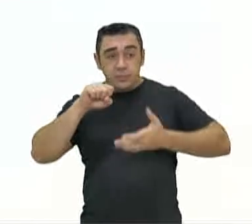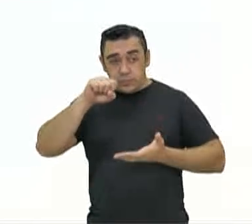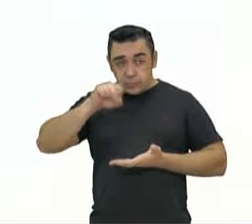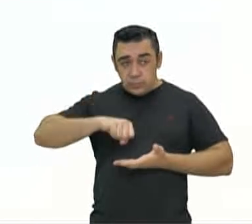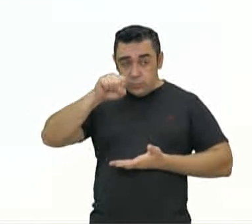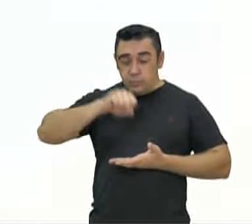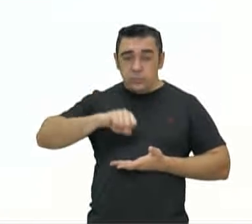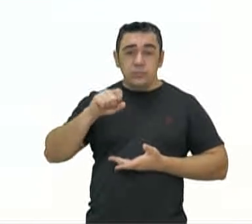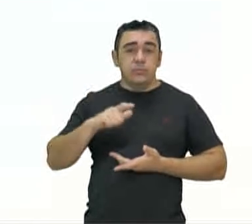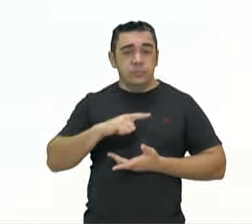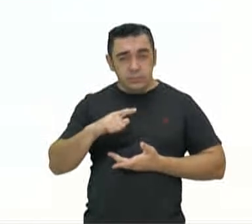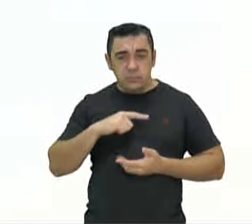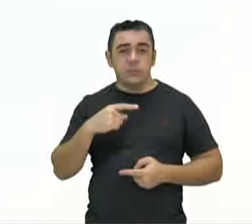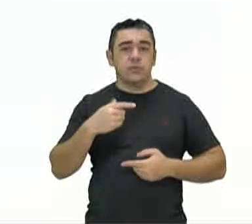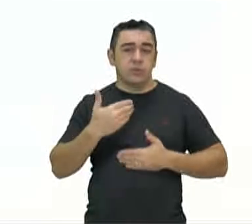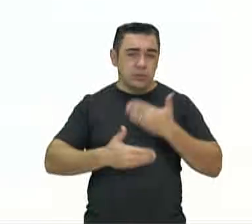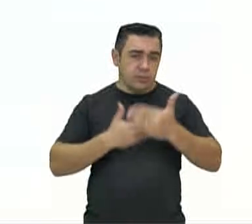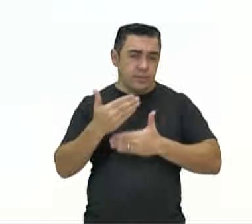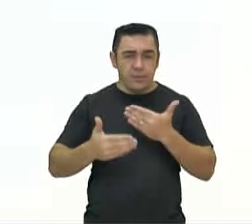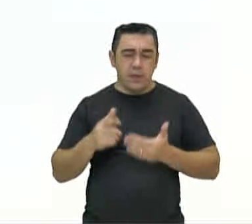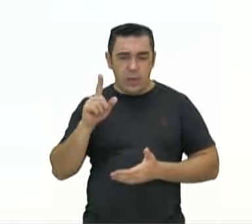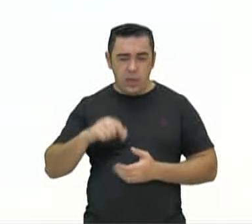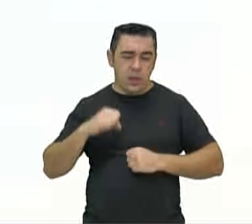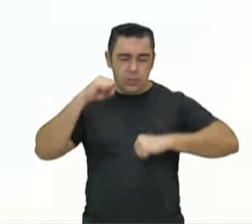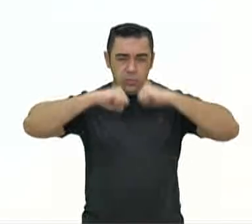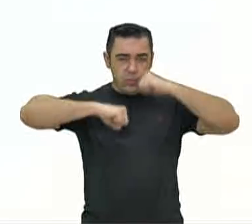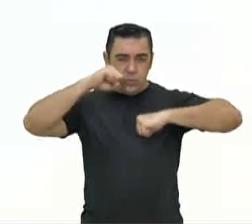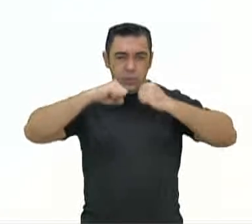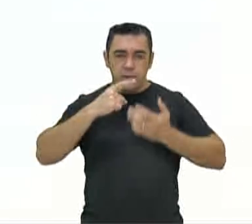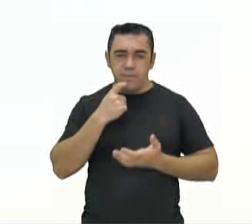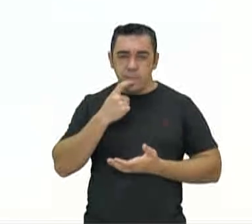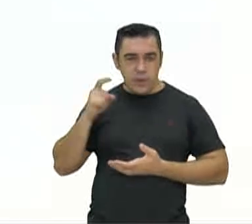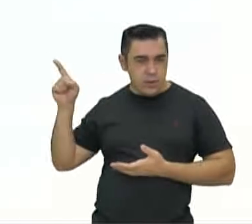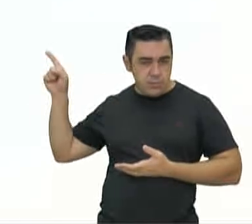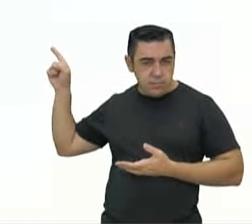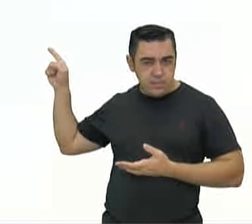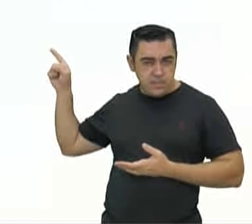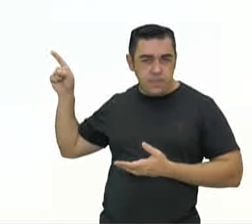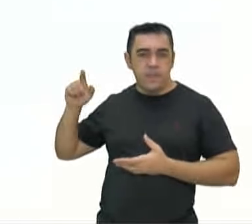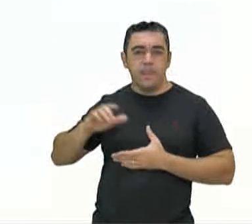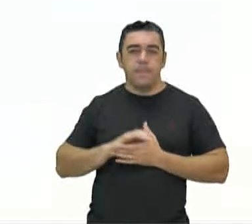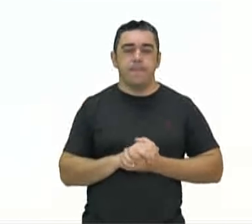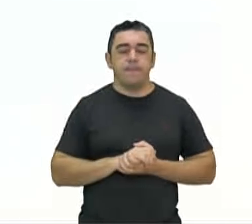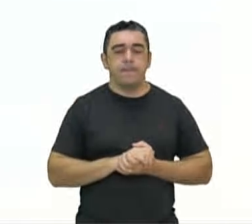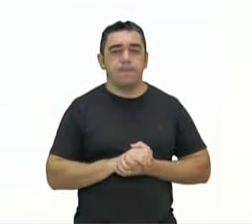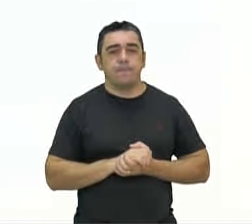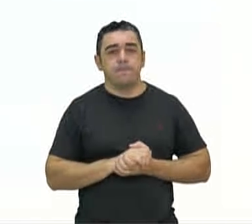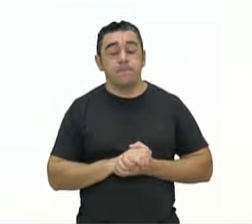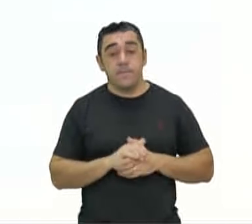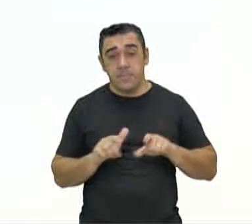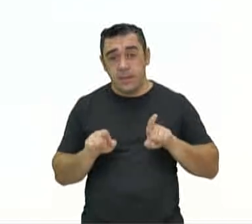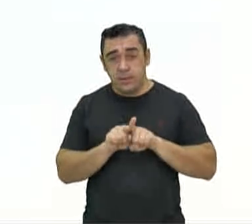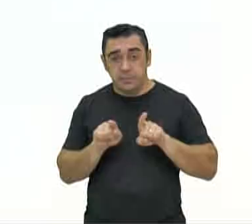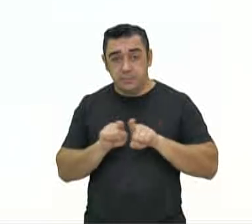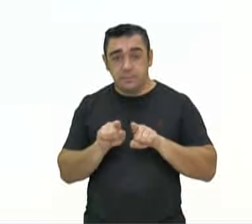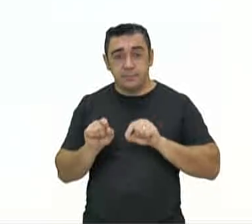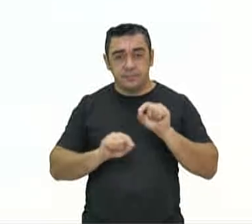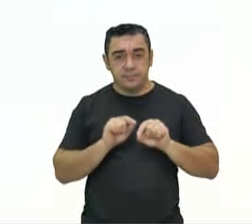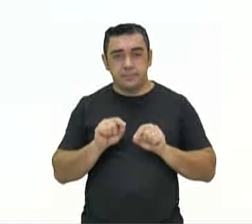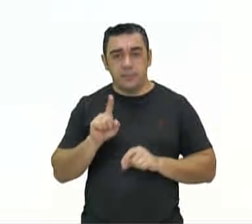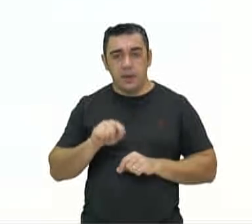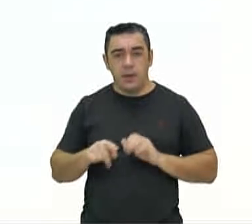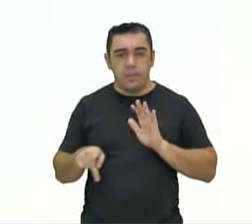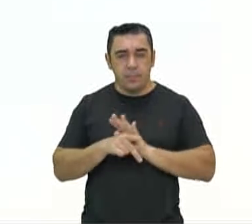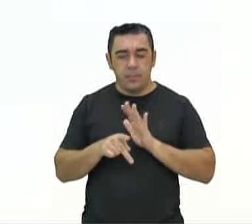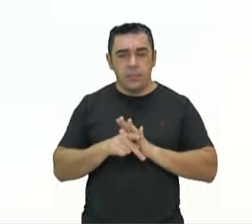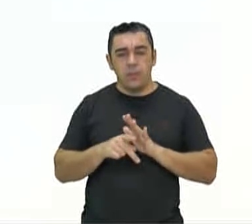do Canadá o desenvolvimento das grandes indústrias, nessas manchas vermelhas, né, a região industrial. Você tem aí, ó, cultura do